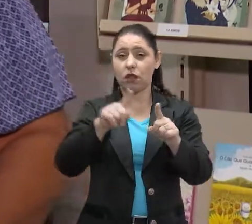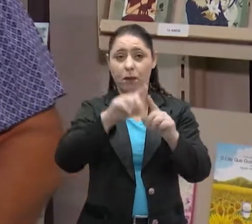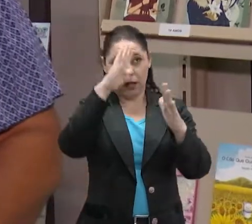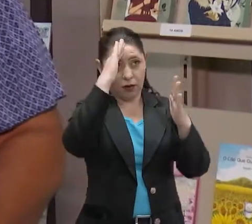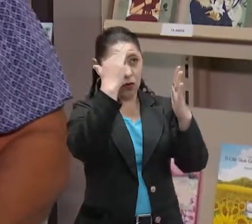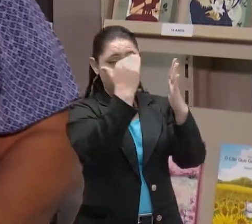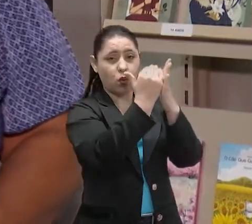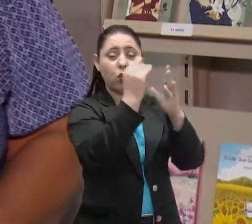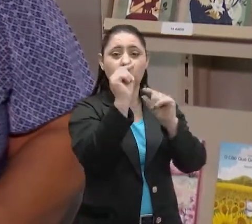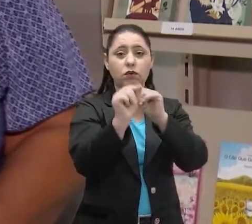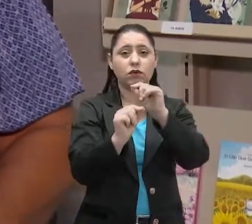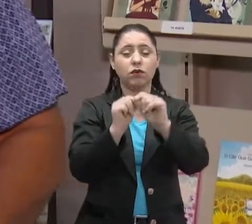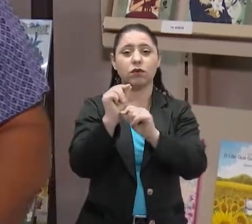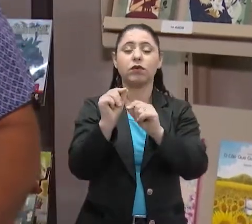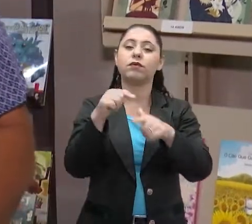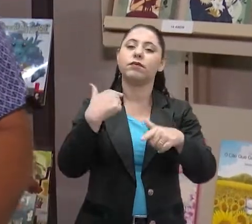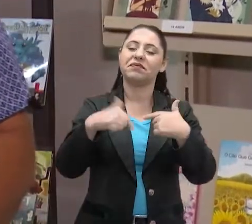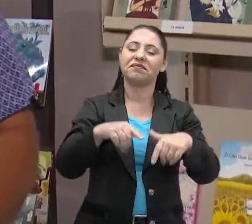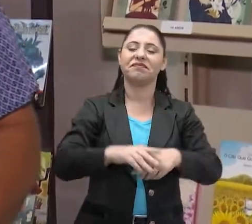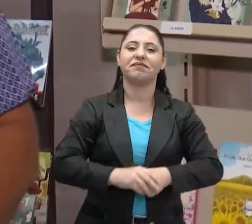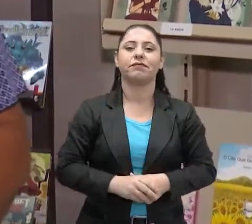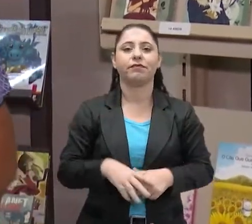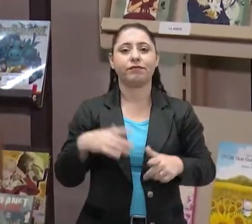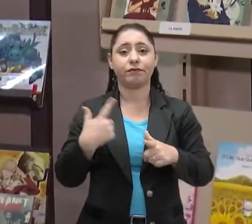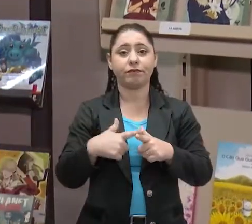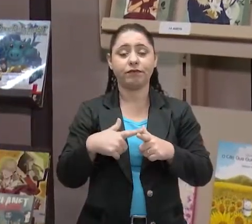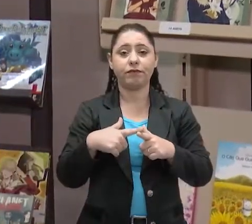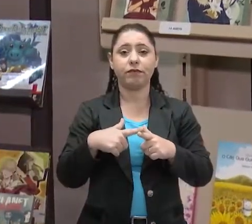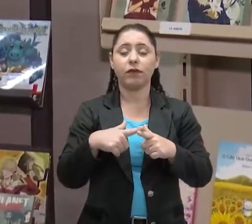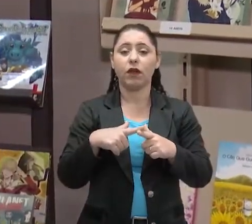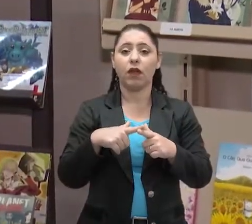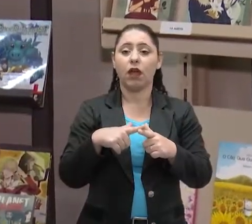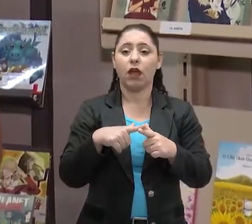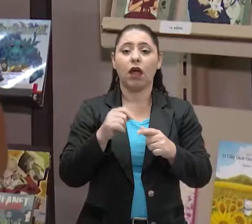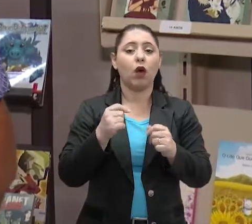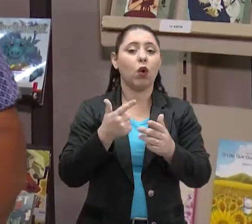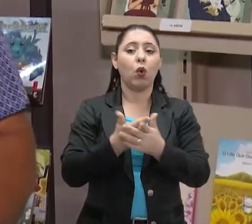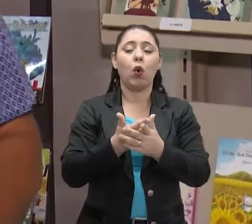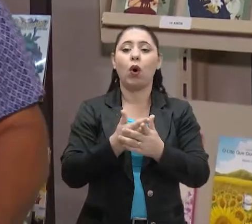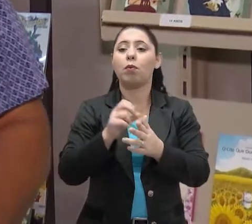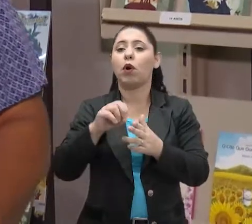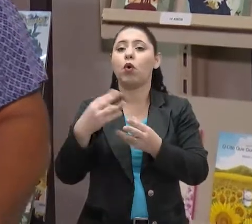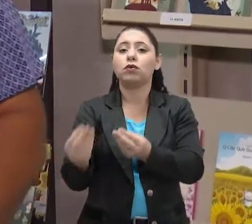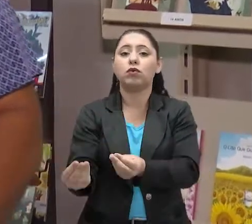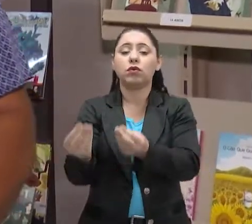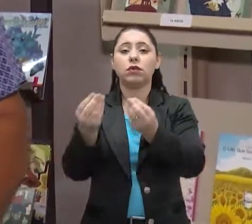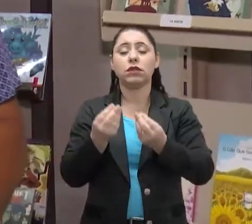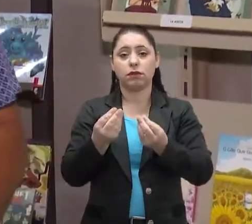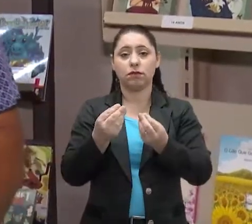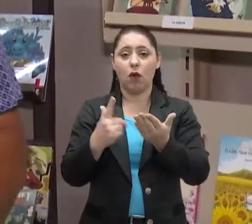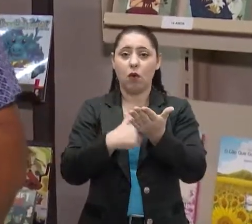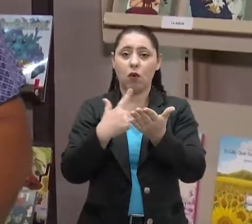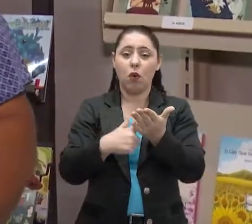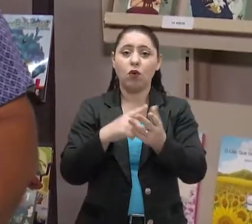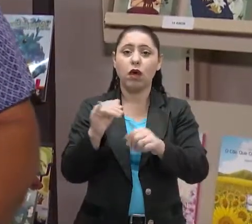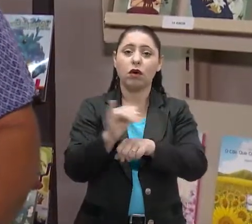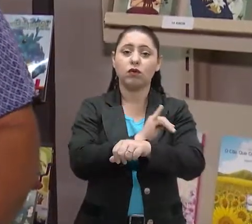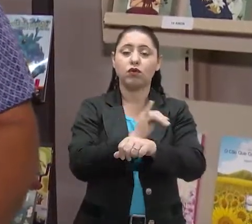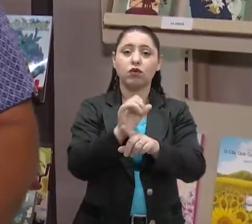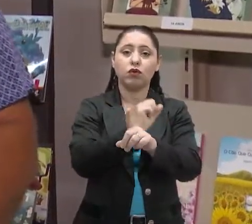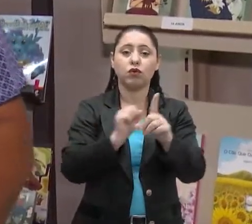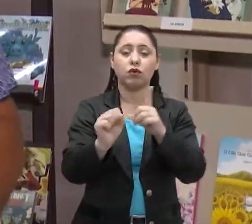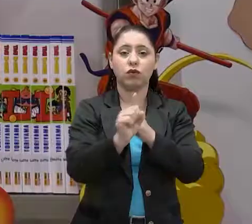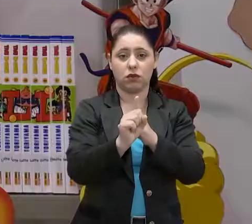de história, e é um reconhecimento ao nosso trabalho, né? Porque a aquisição desse acervo se deu